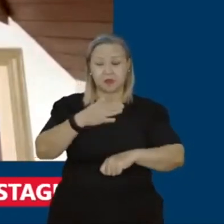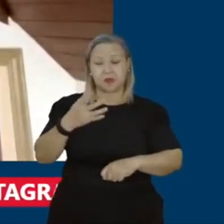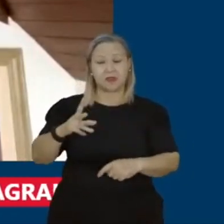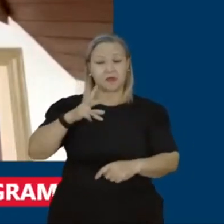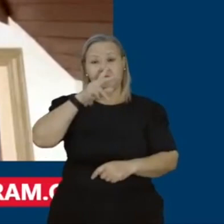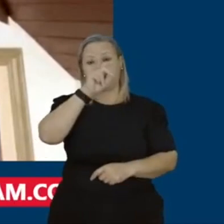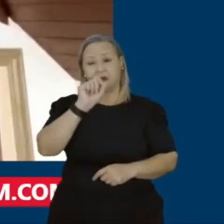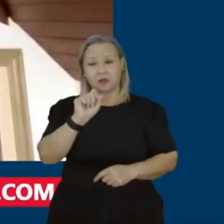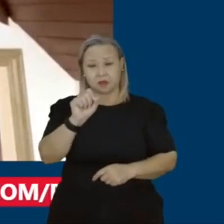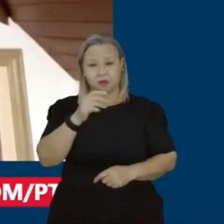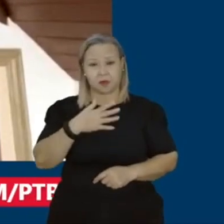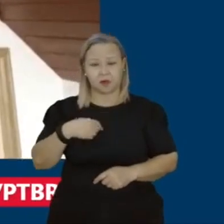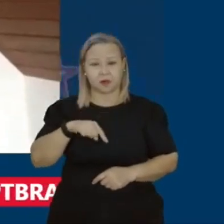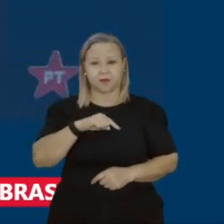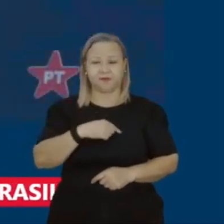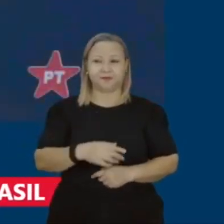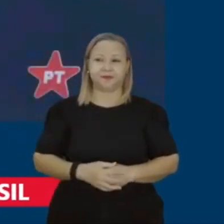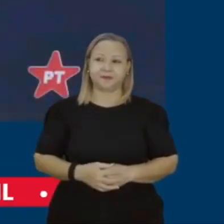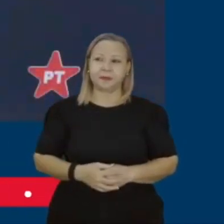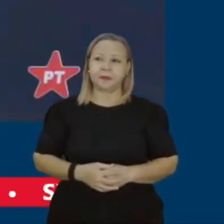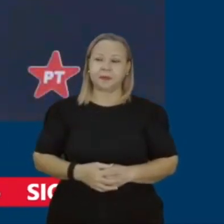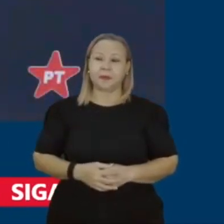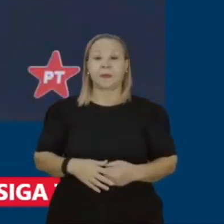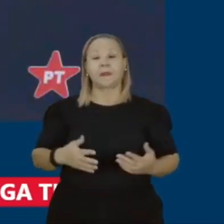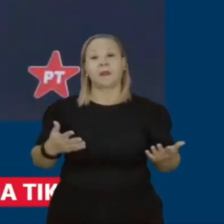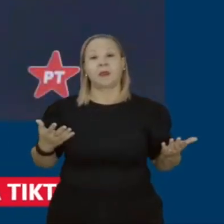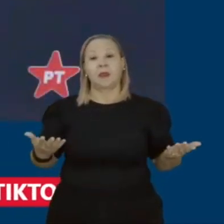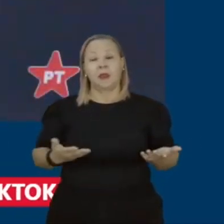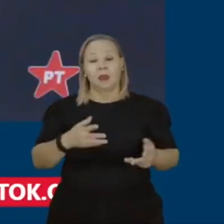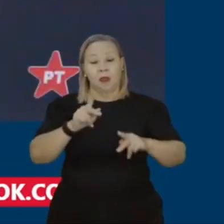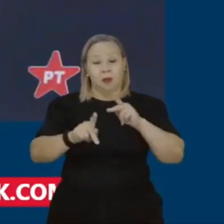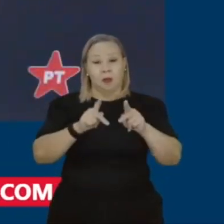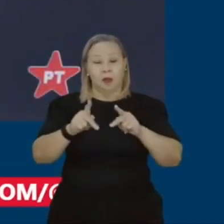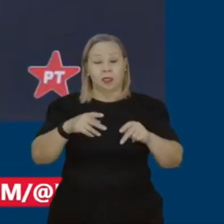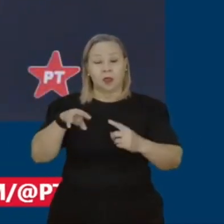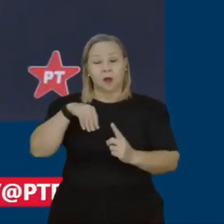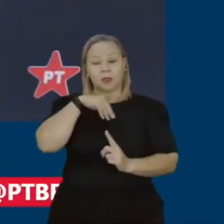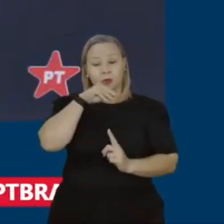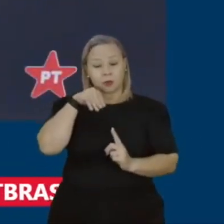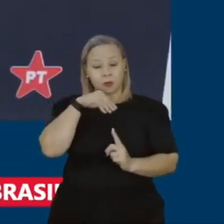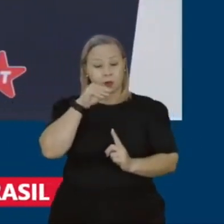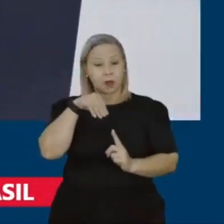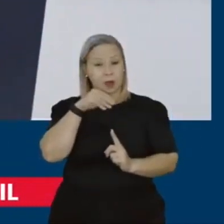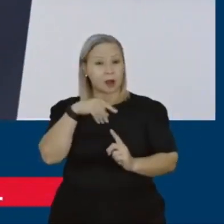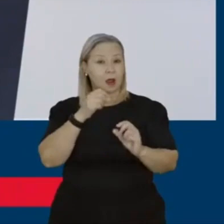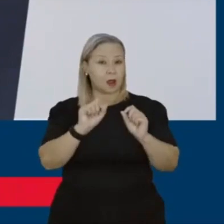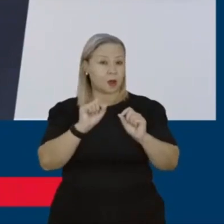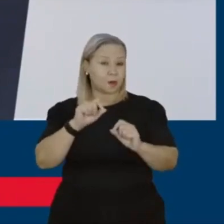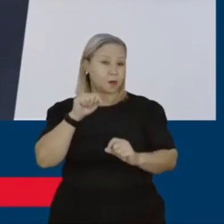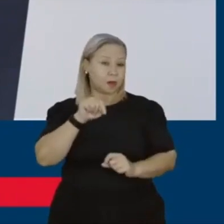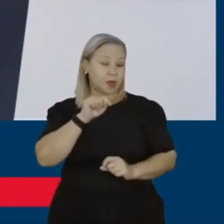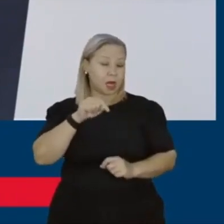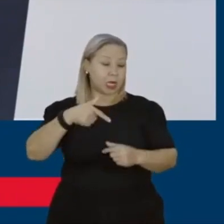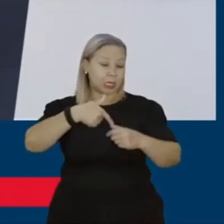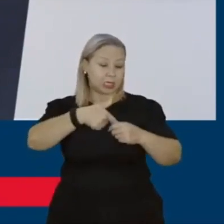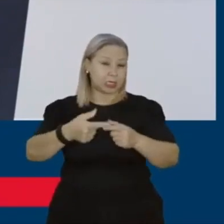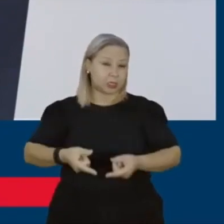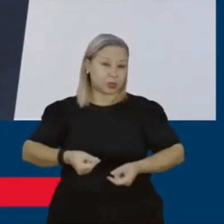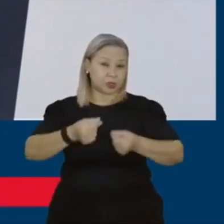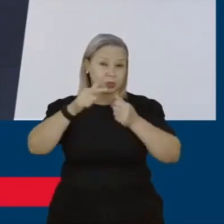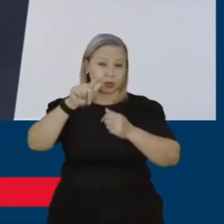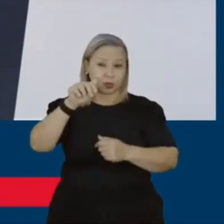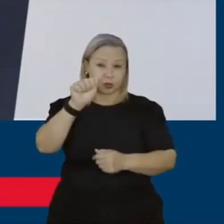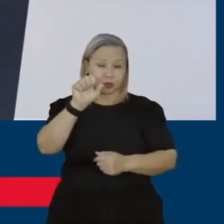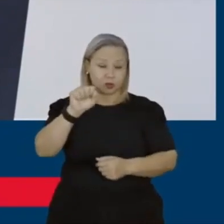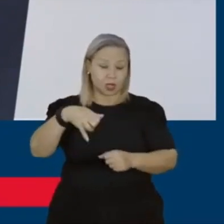nosso. Agora, justamente dessas populações mais vulneráveis, né? Porque além do preço da gasolina, do gás de cozinha,